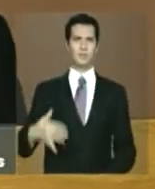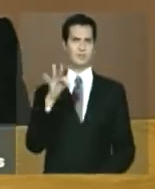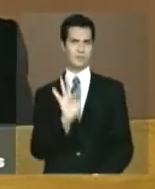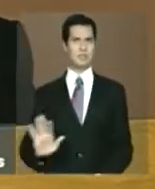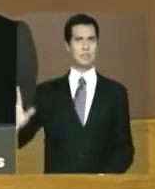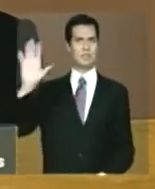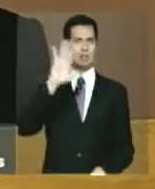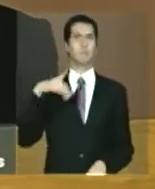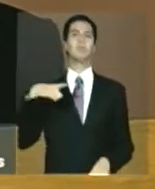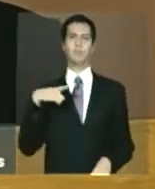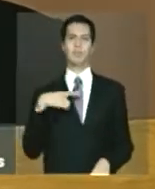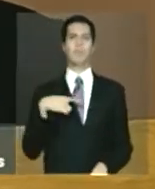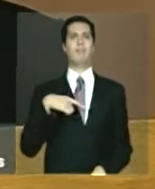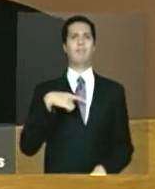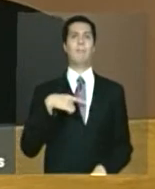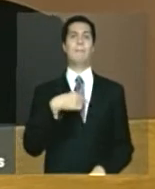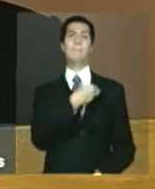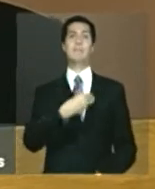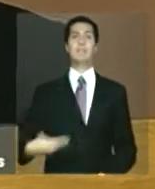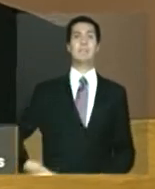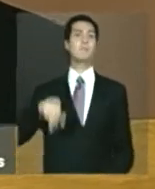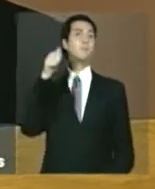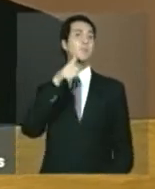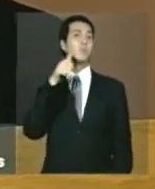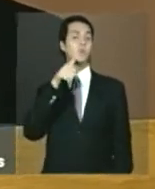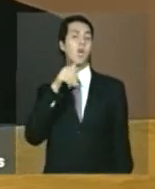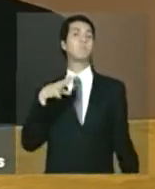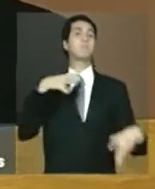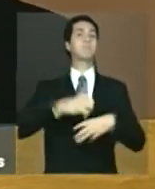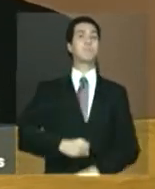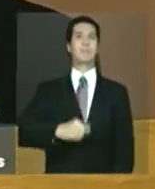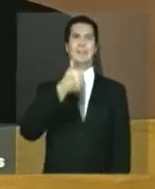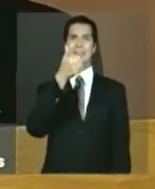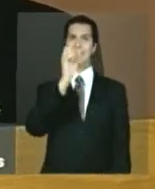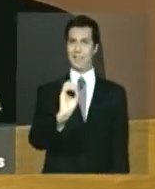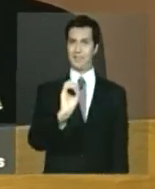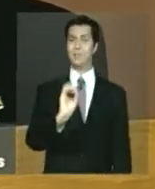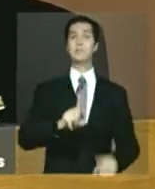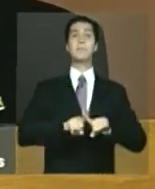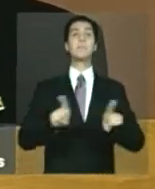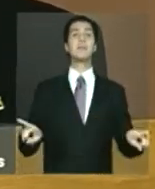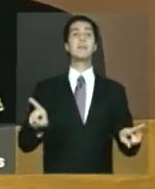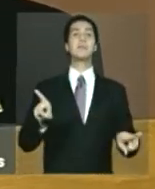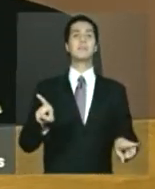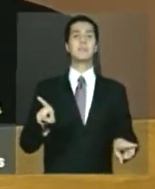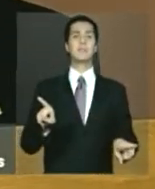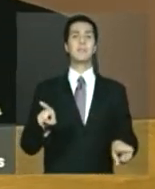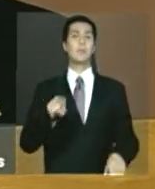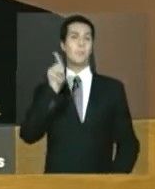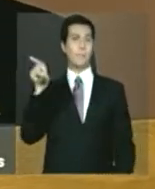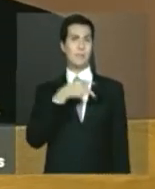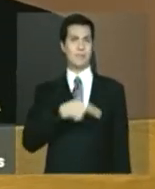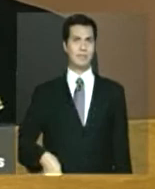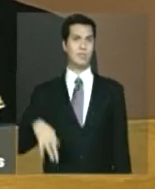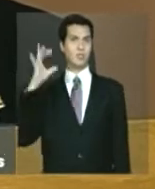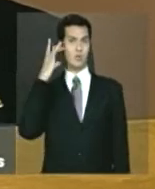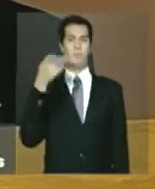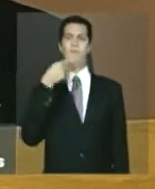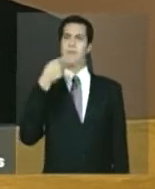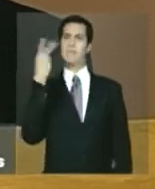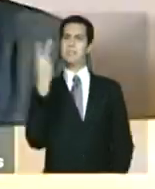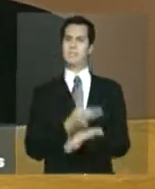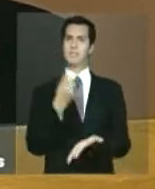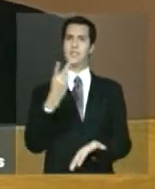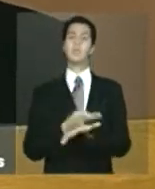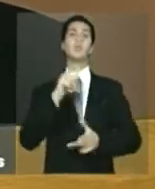ministras mas ela insiste e eu concordo que somos 10 ministras em